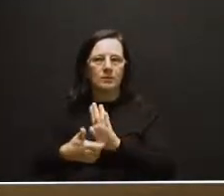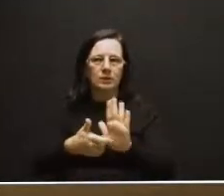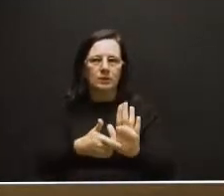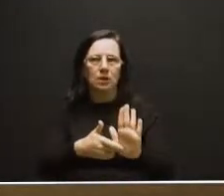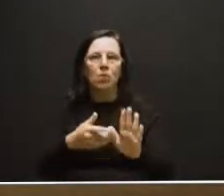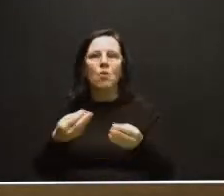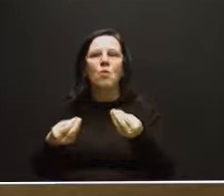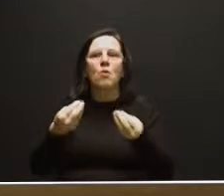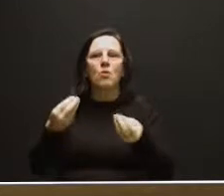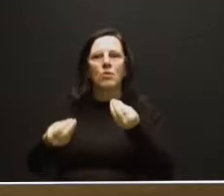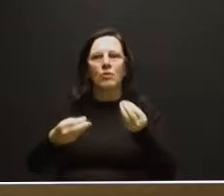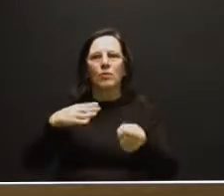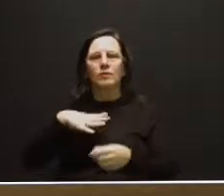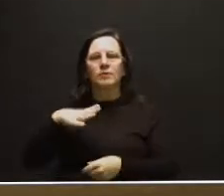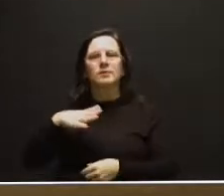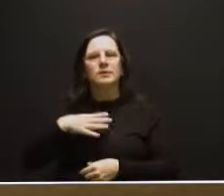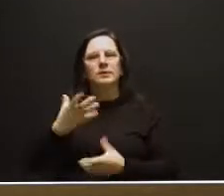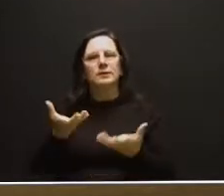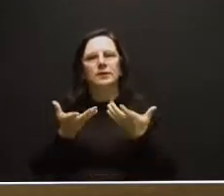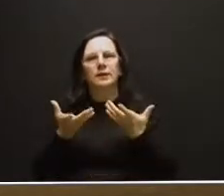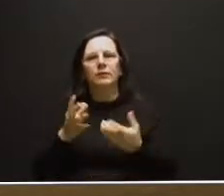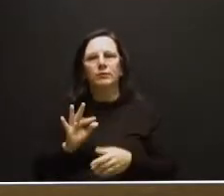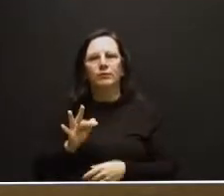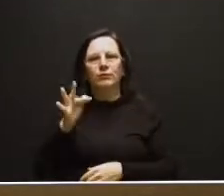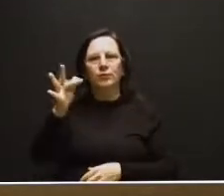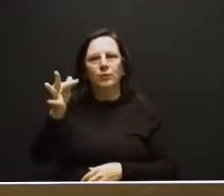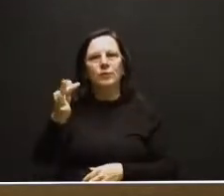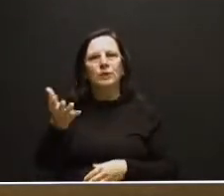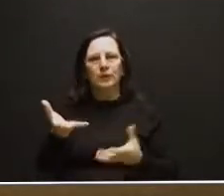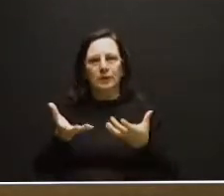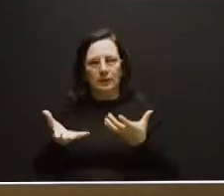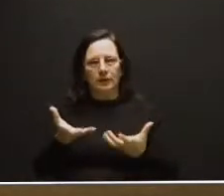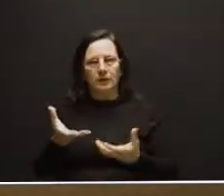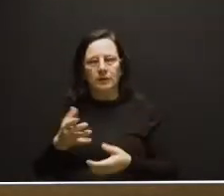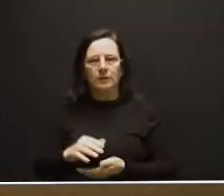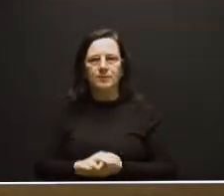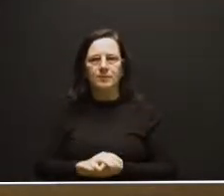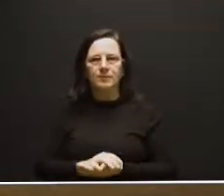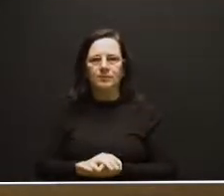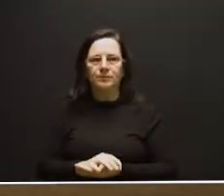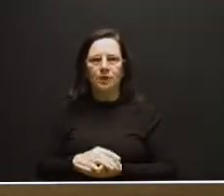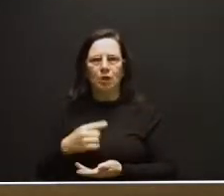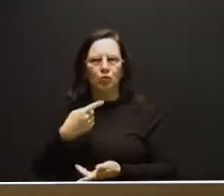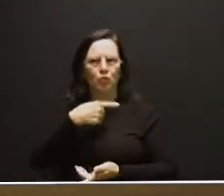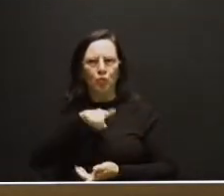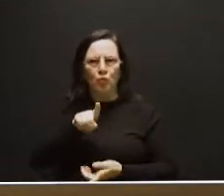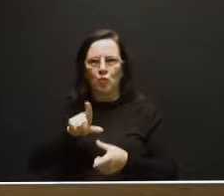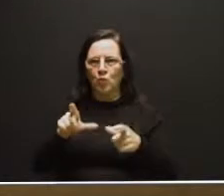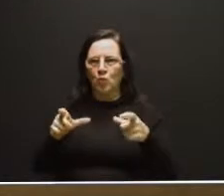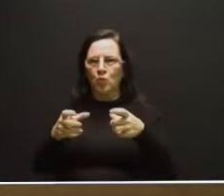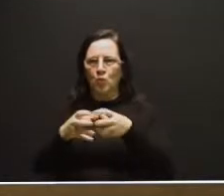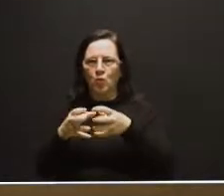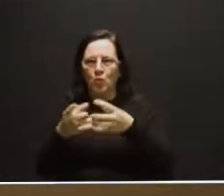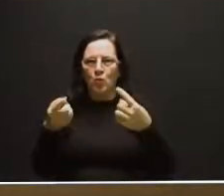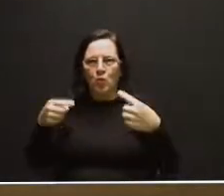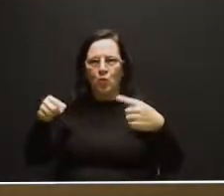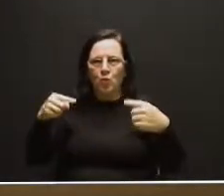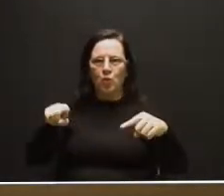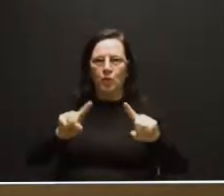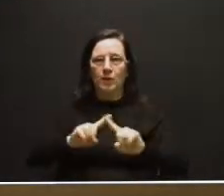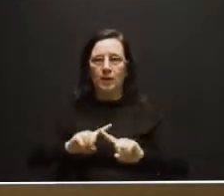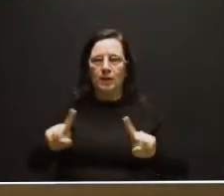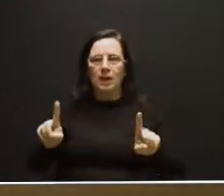a cidade que queremos com o futuro que queremos para nossa cidade eu não faço oposição ao governo algum continua acreditando